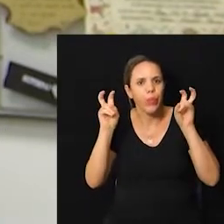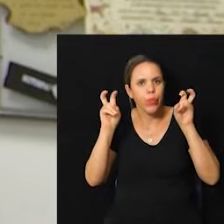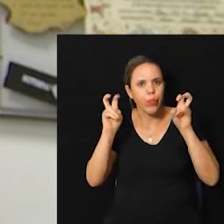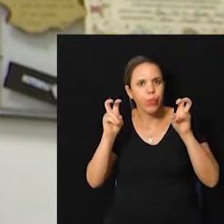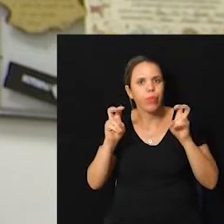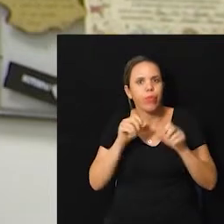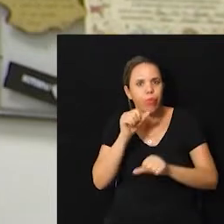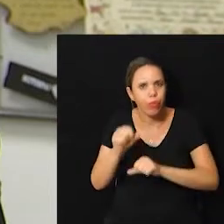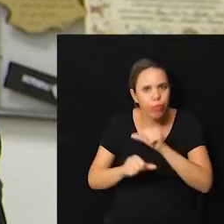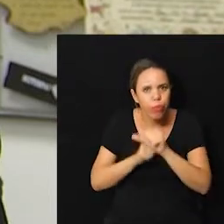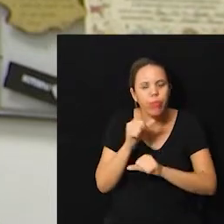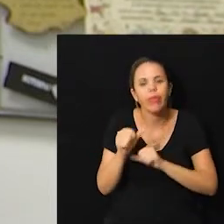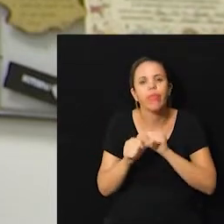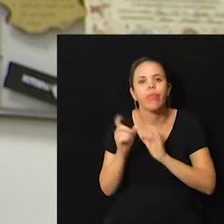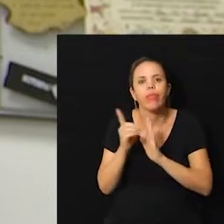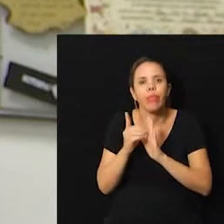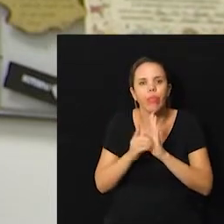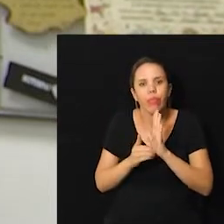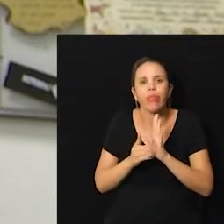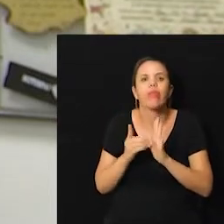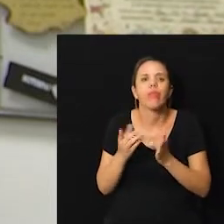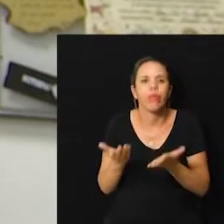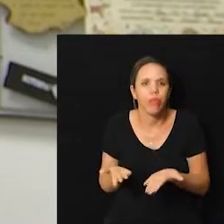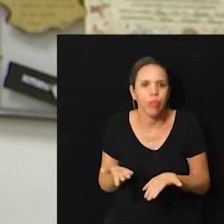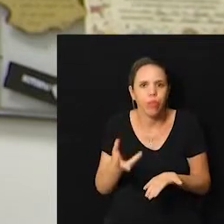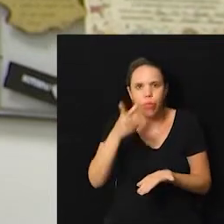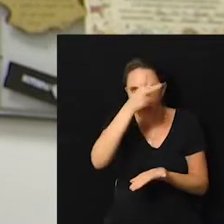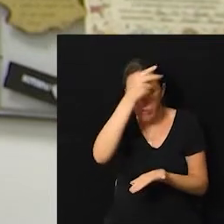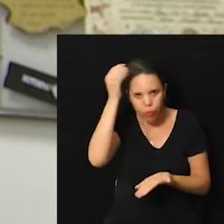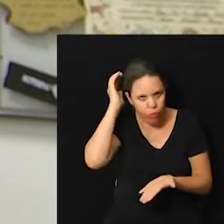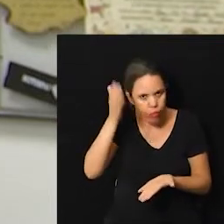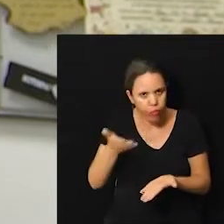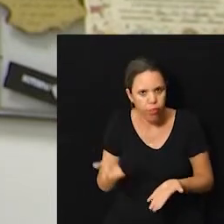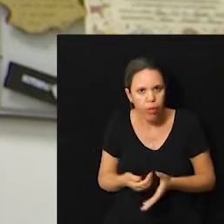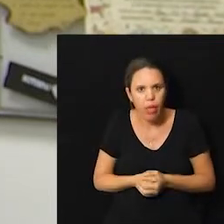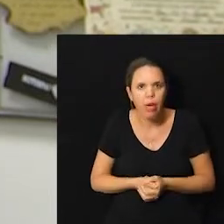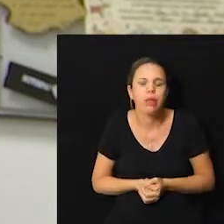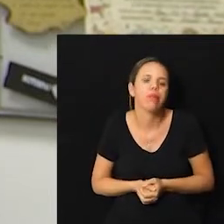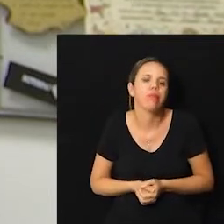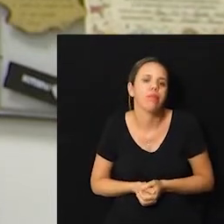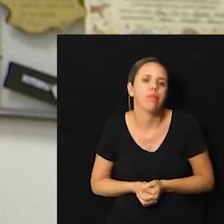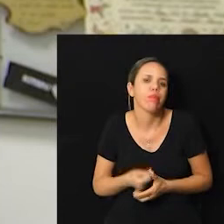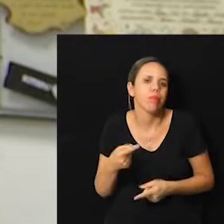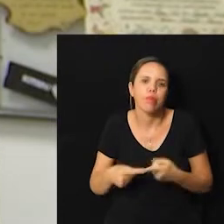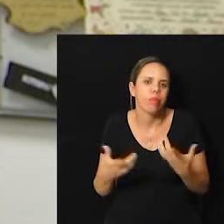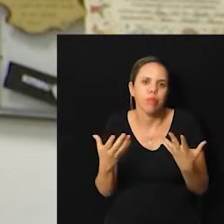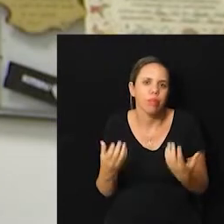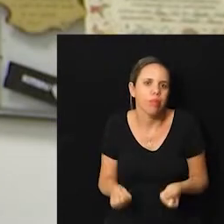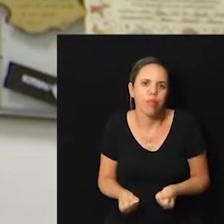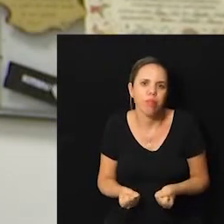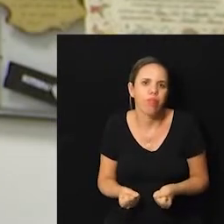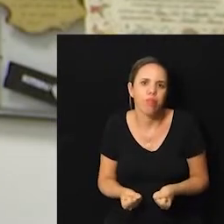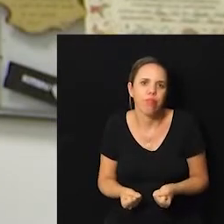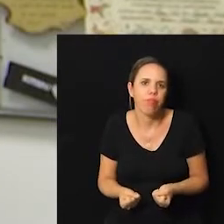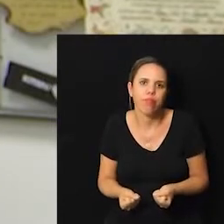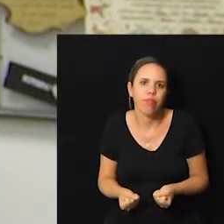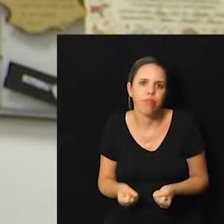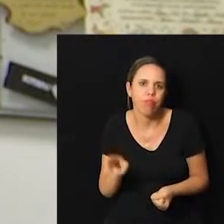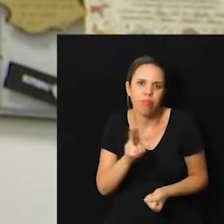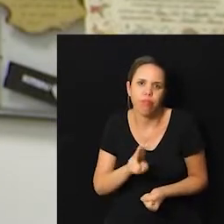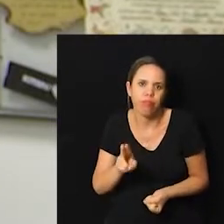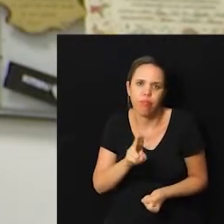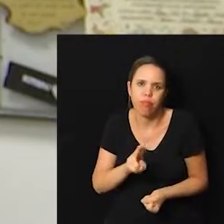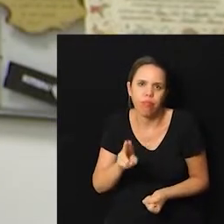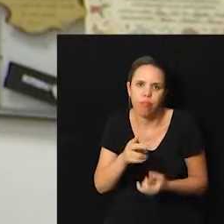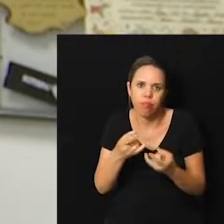a questão de revogar o decreto do prefeito Dário Saad, que não contempla, né,